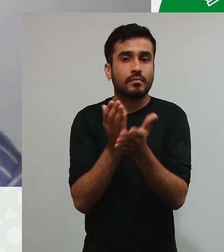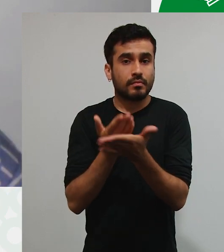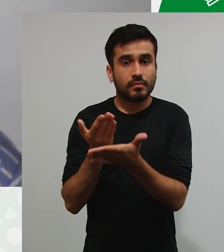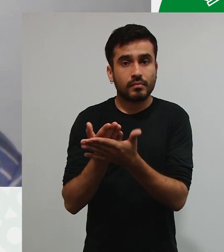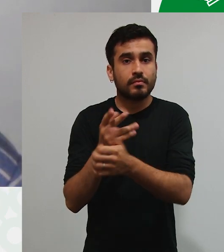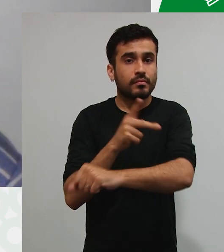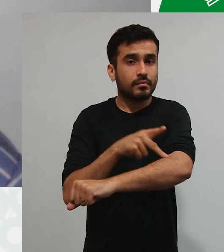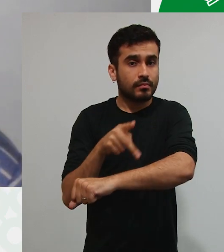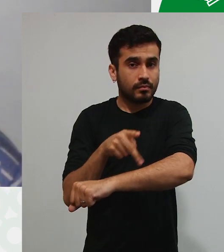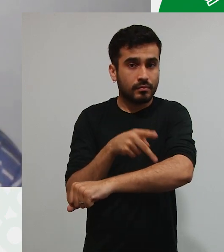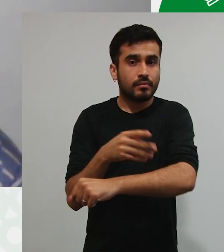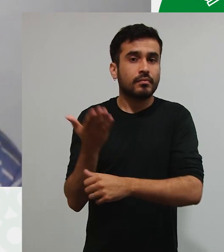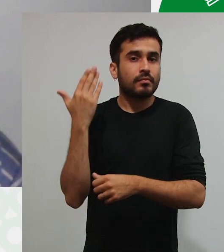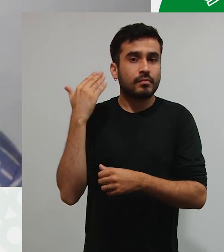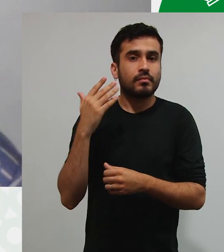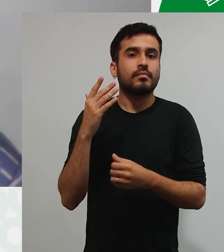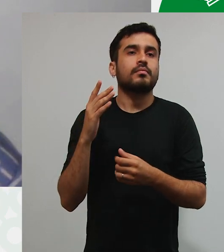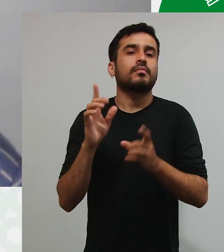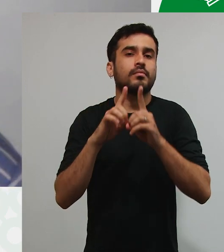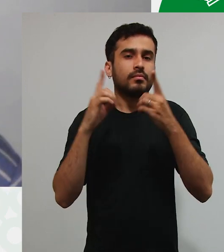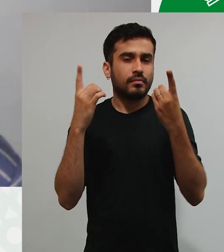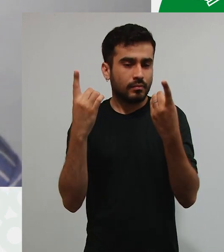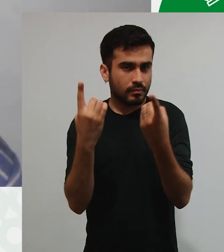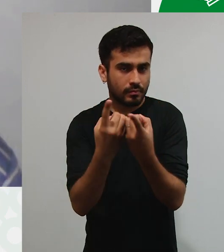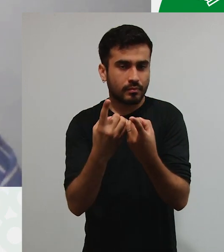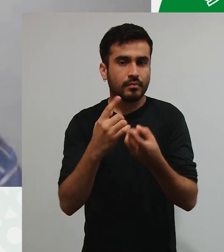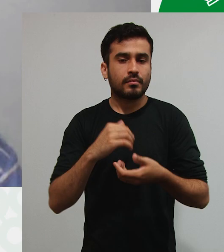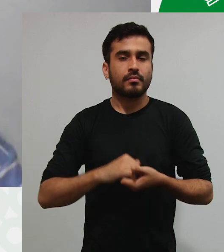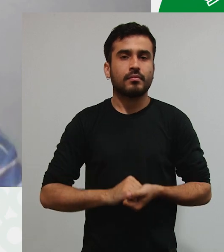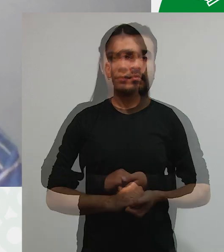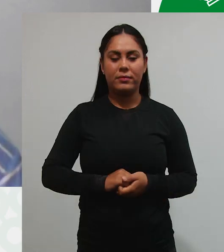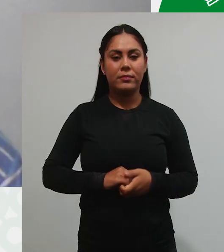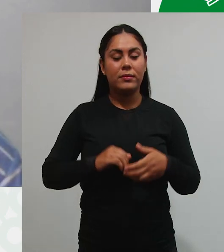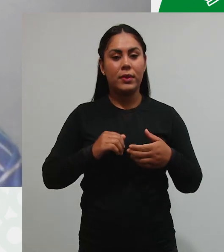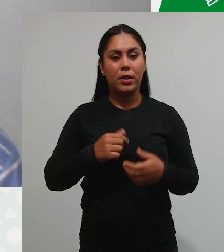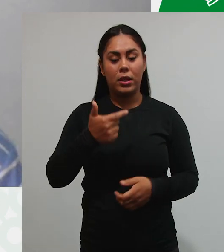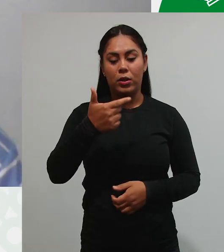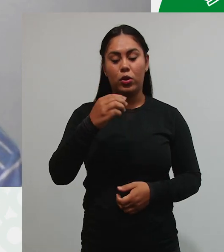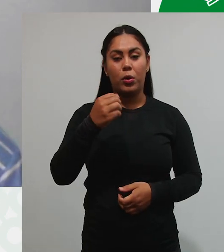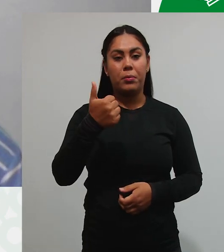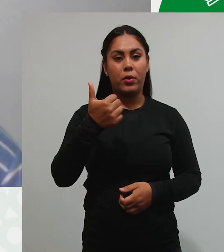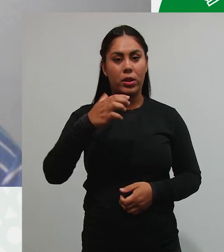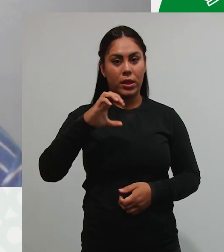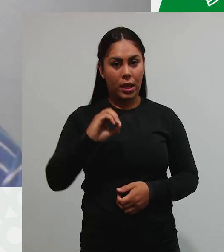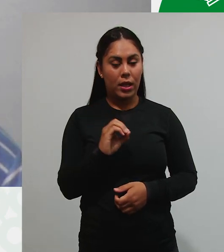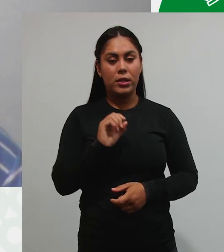departamento naquela época. Em 2010, então, eu